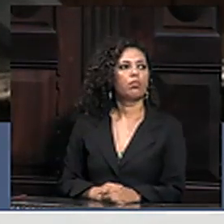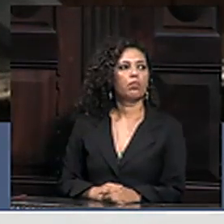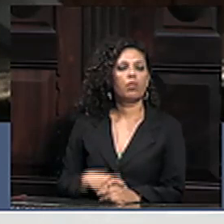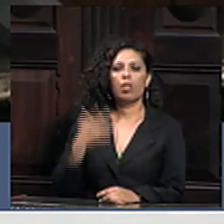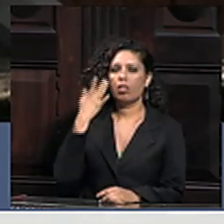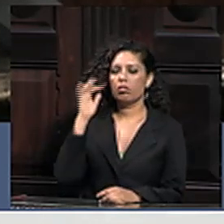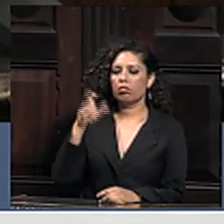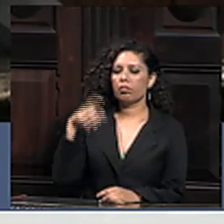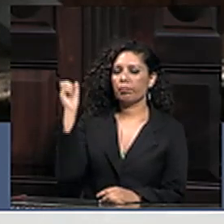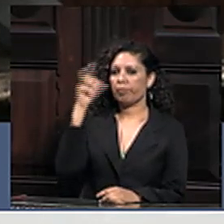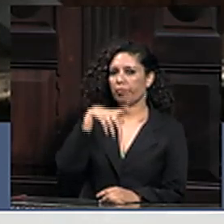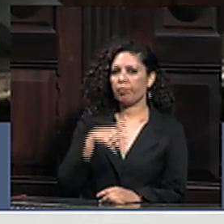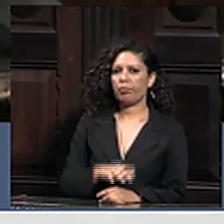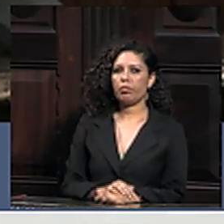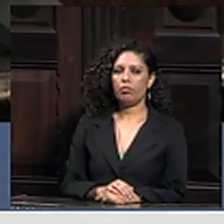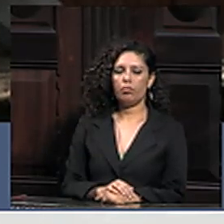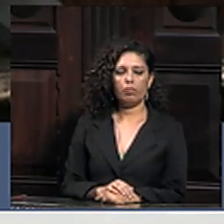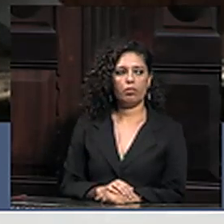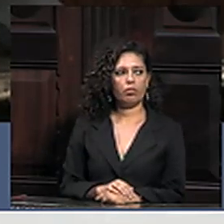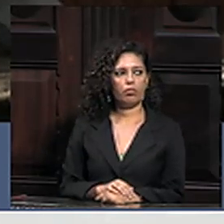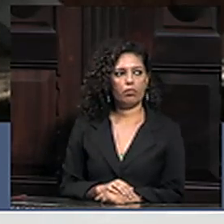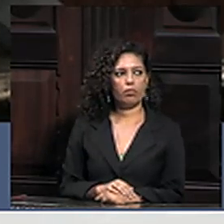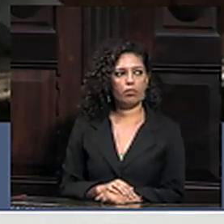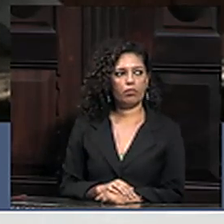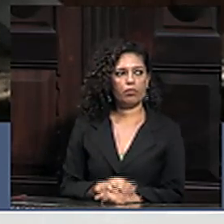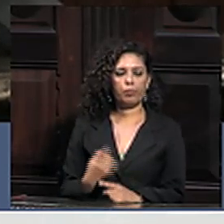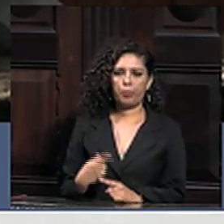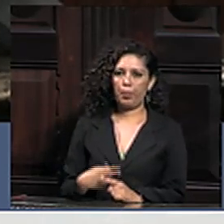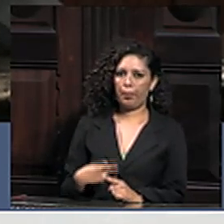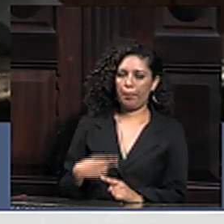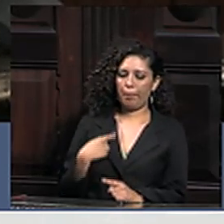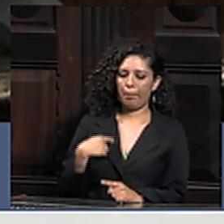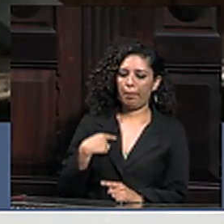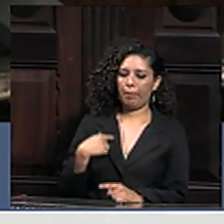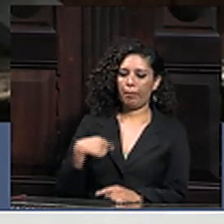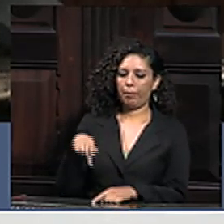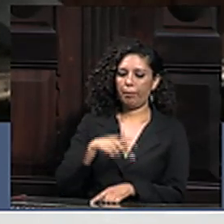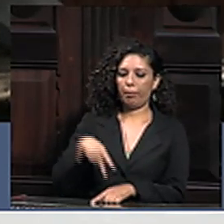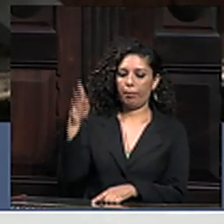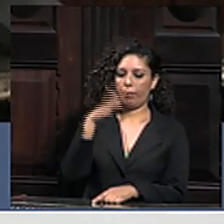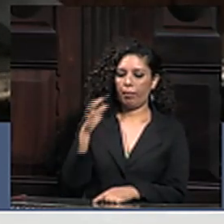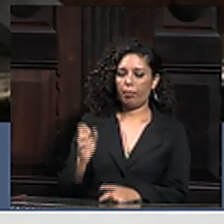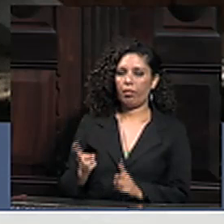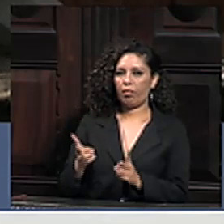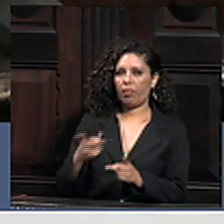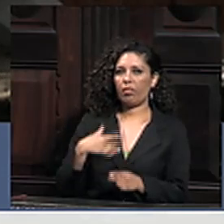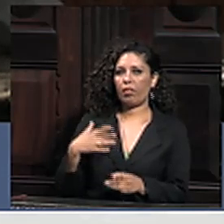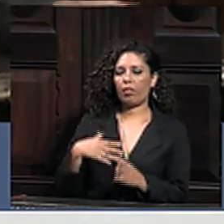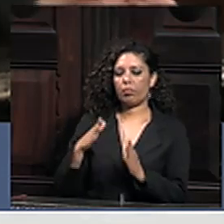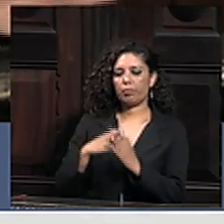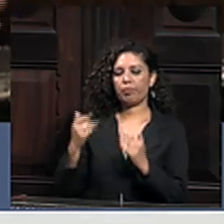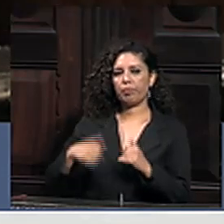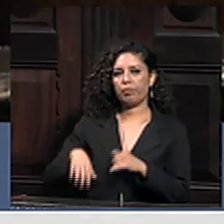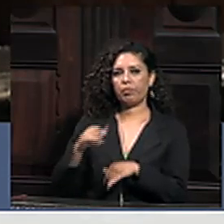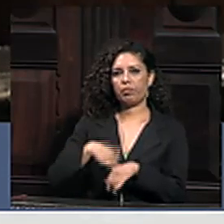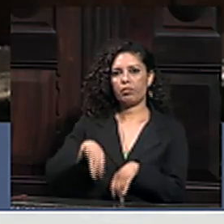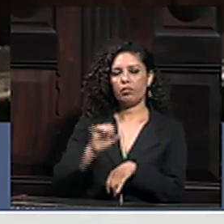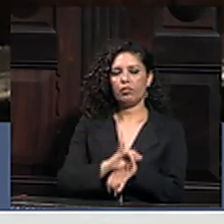como brasileiro e como cidadão fluminense, morador no estado do Rio de Janeiro, parlamentar, torço